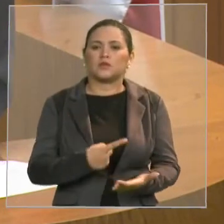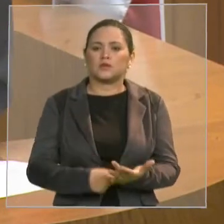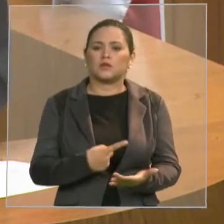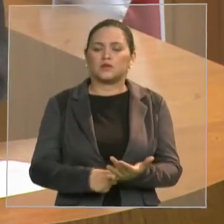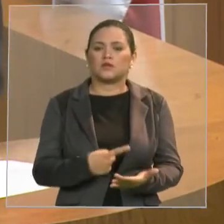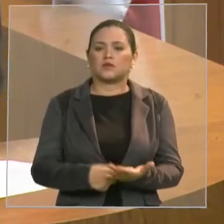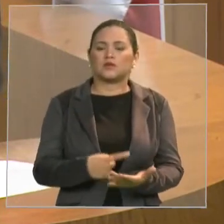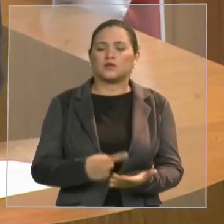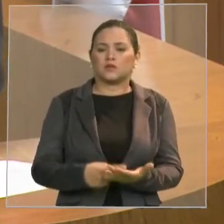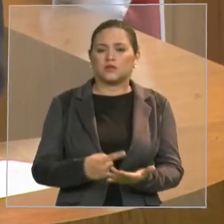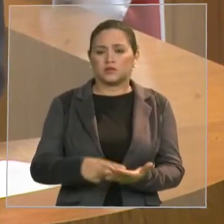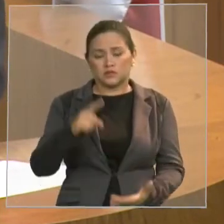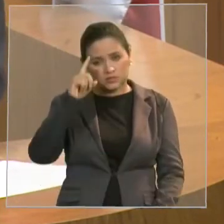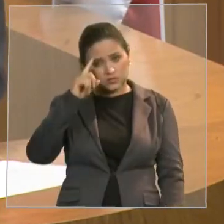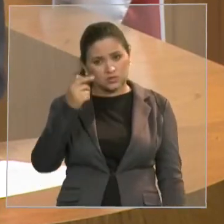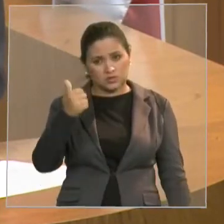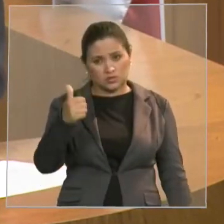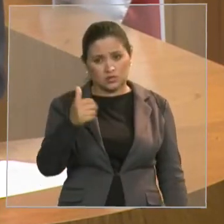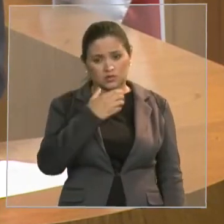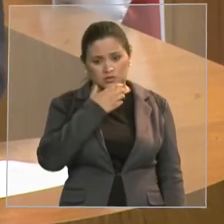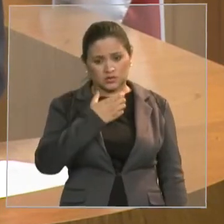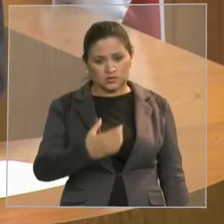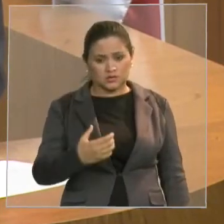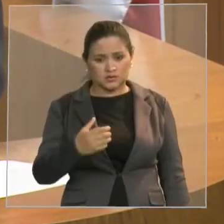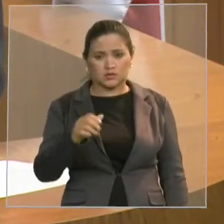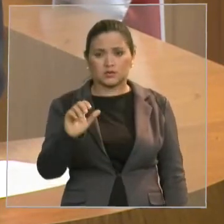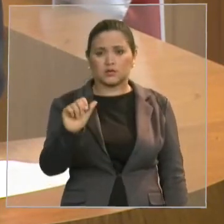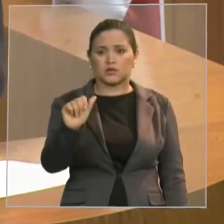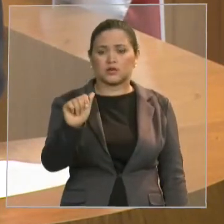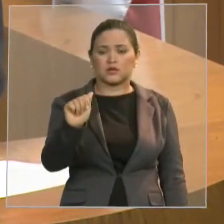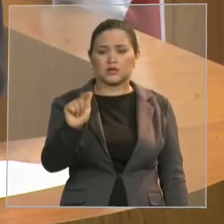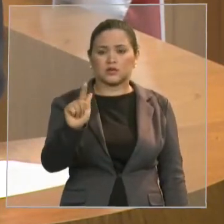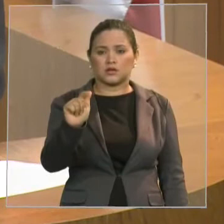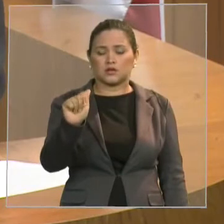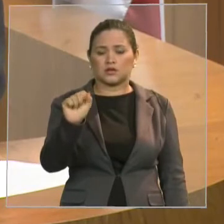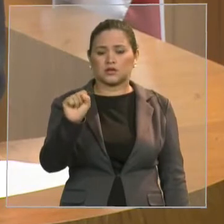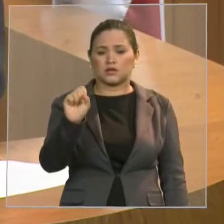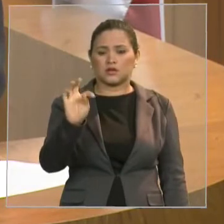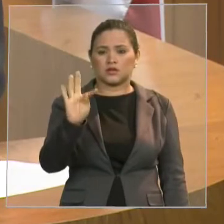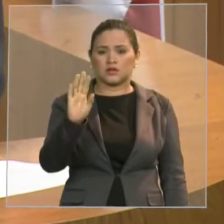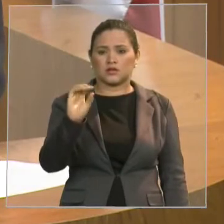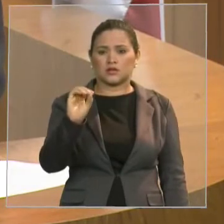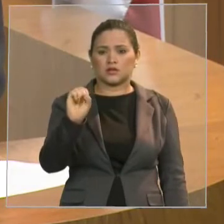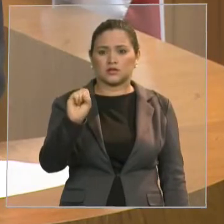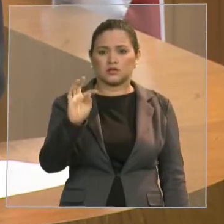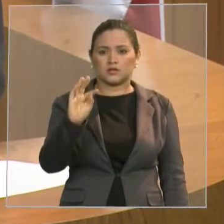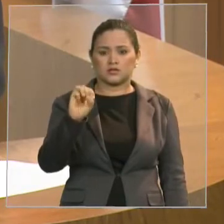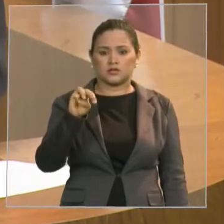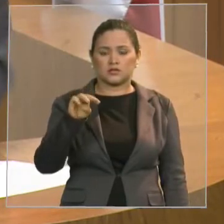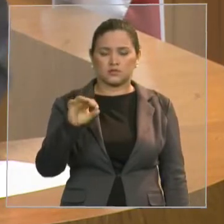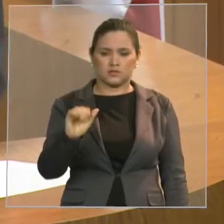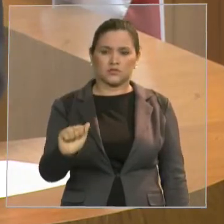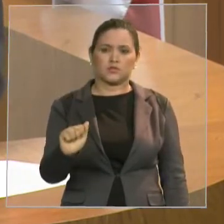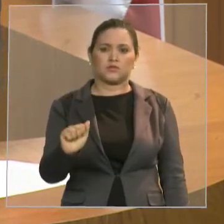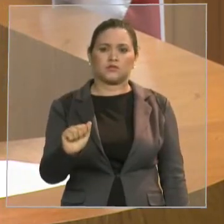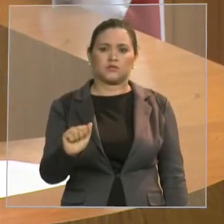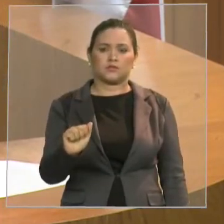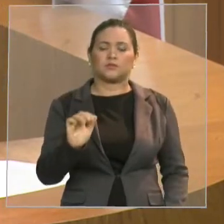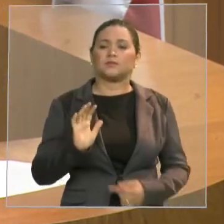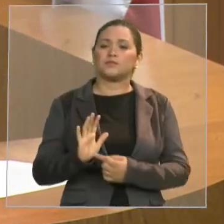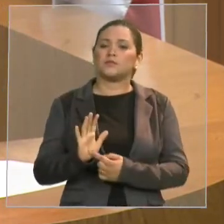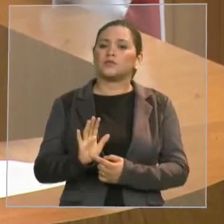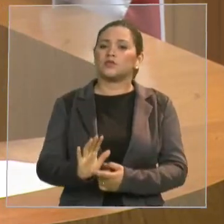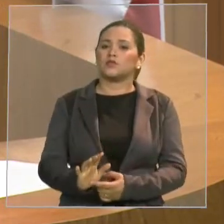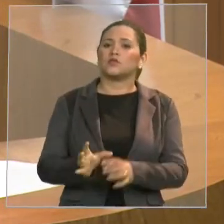dia 11 de dezembro. E orientou a realização prévia do trânsito esofágico, que foi realizado em 14 de dezembro. E mostrou